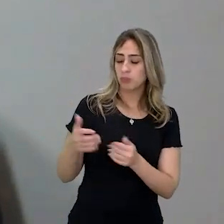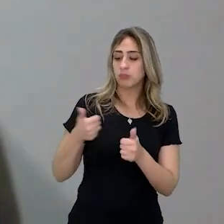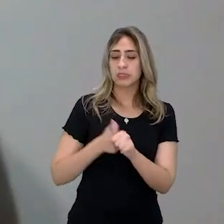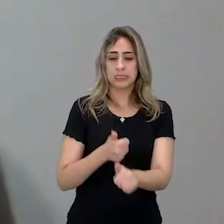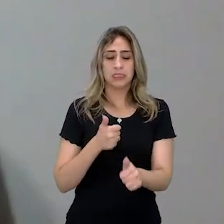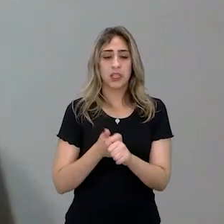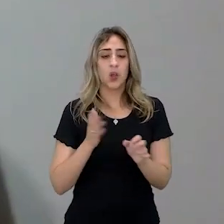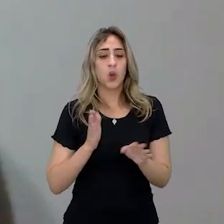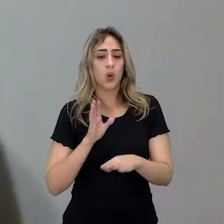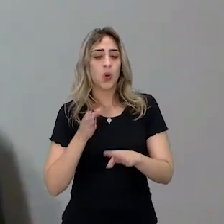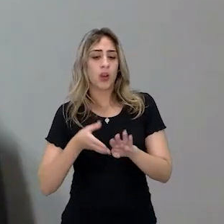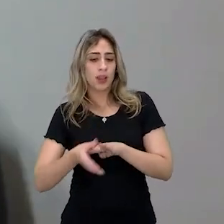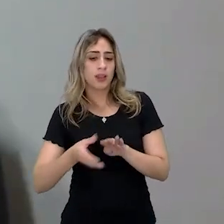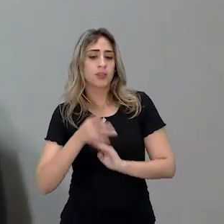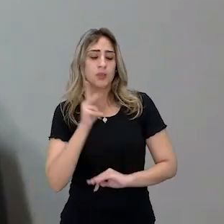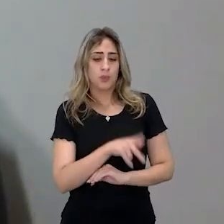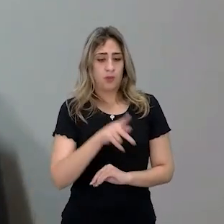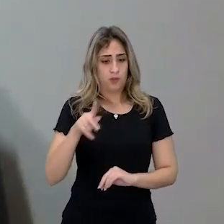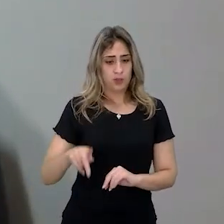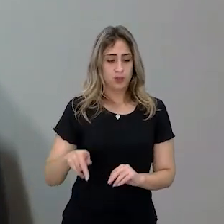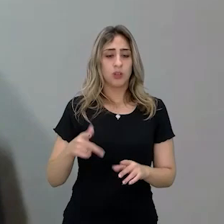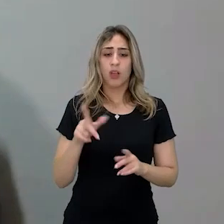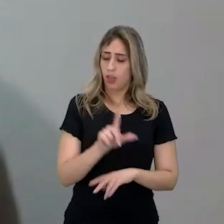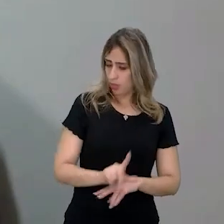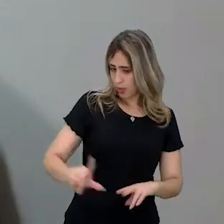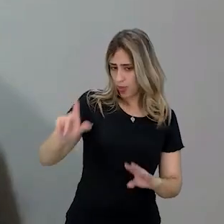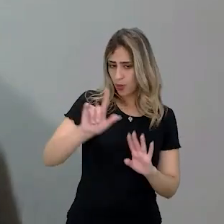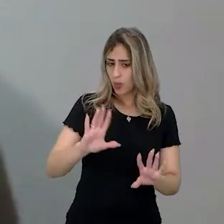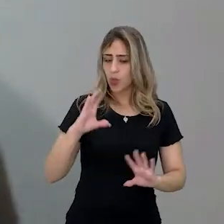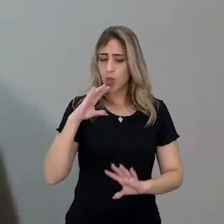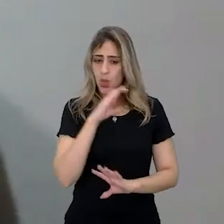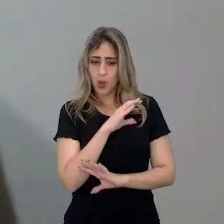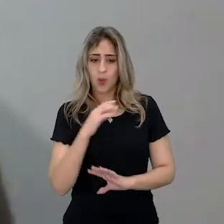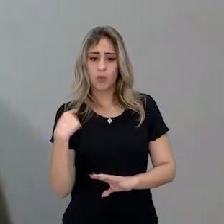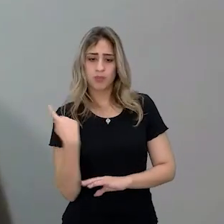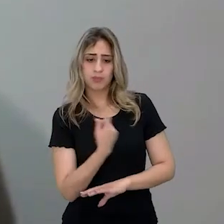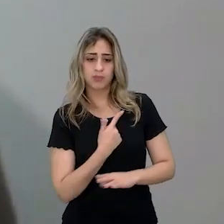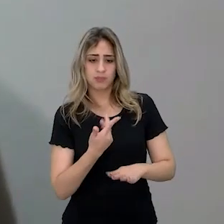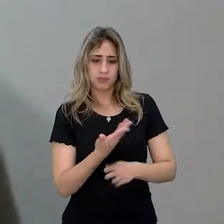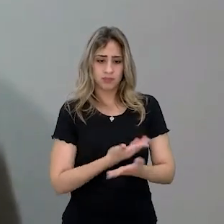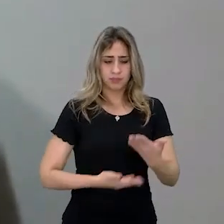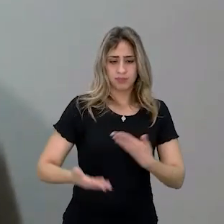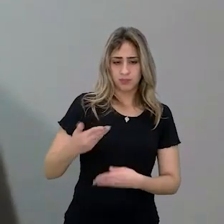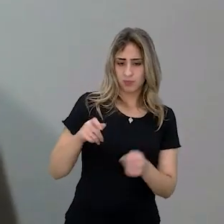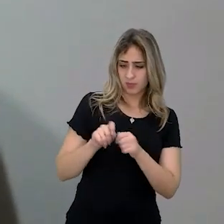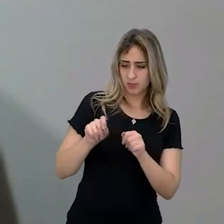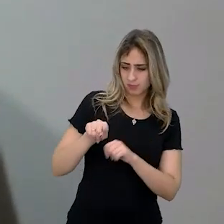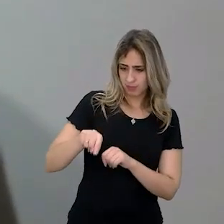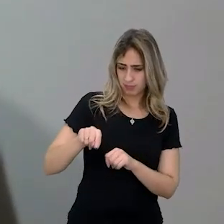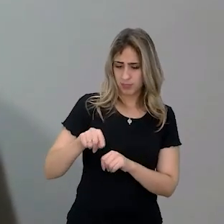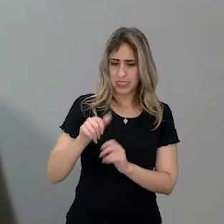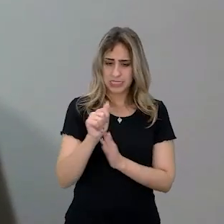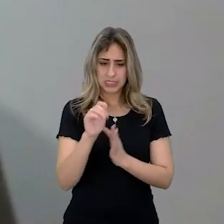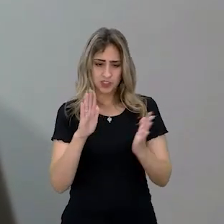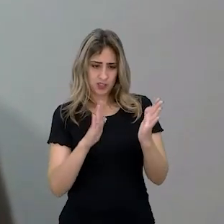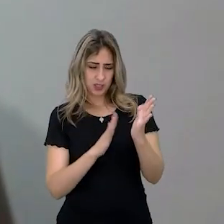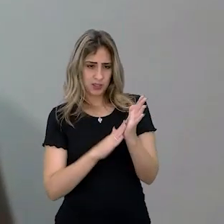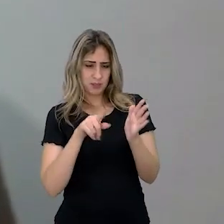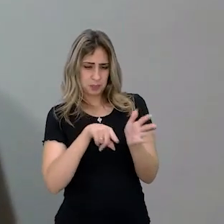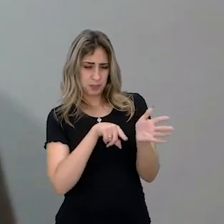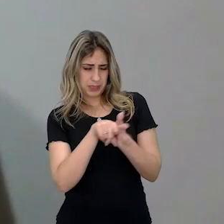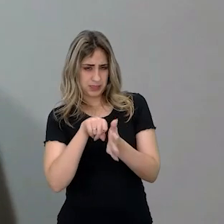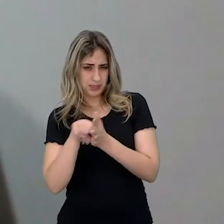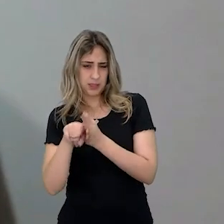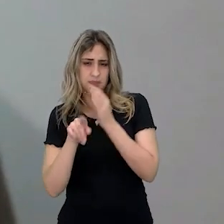as orientações do professor. E aí, claro, logo após eles trazerem essa atividade, essa